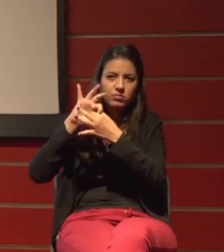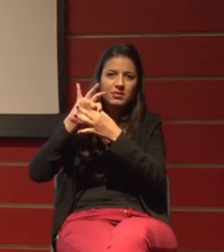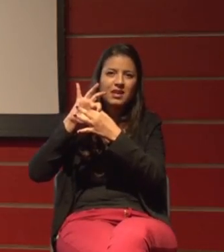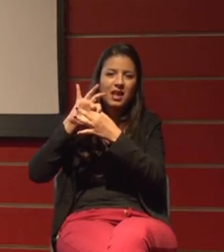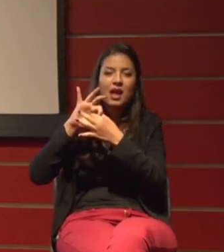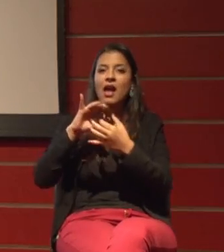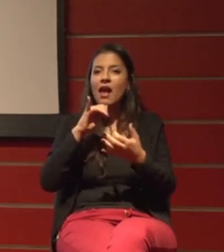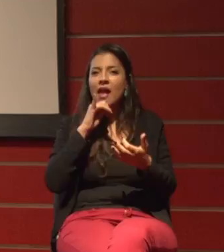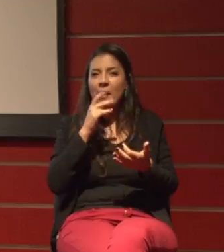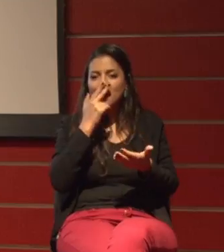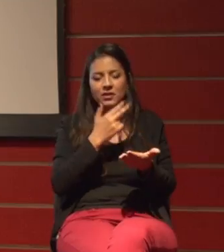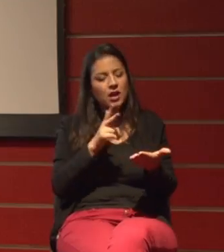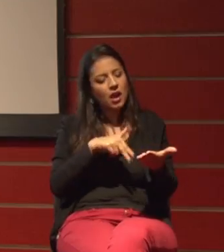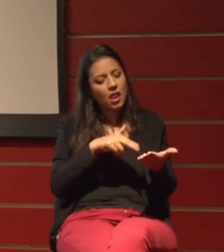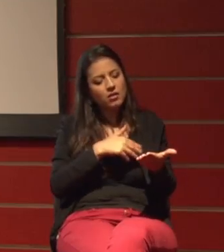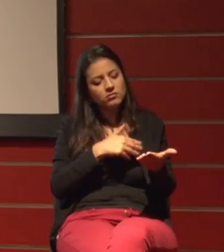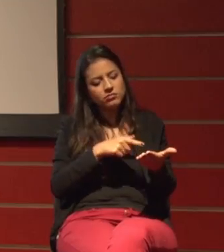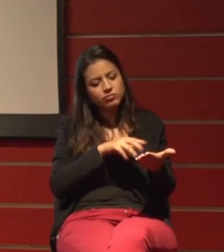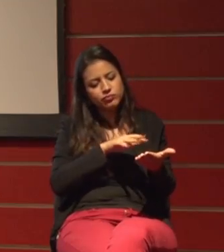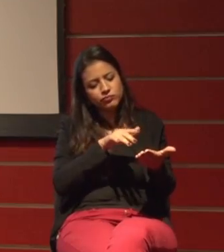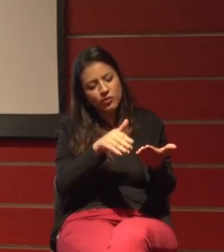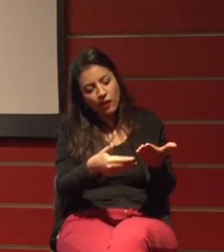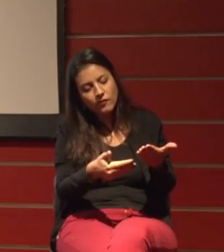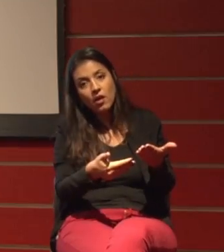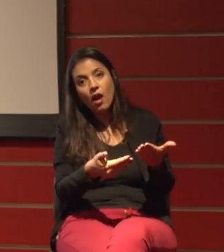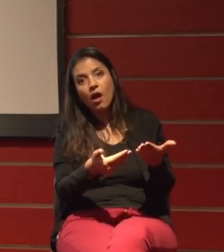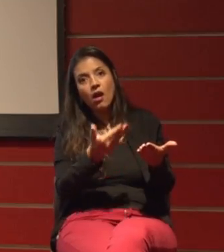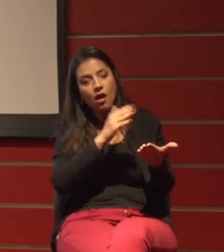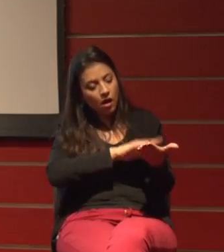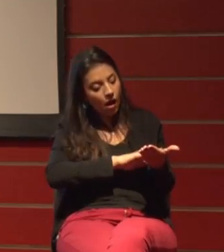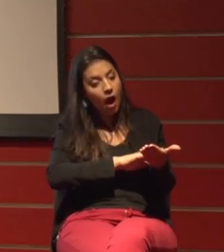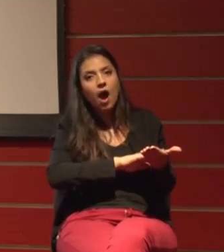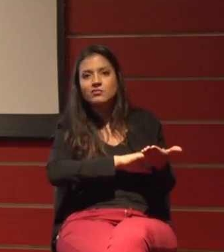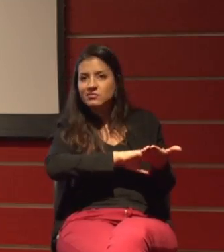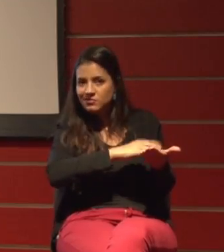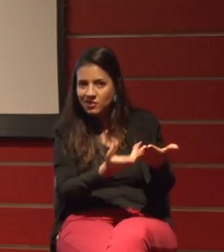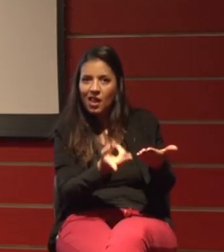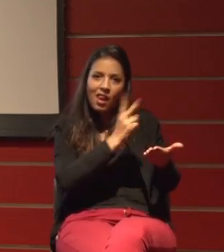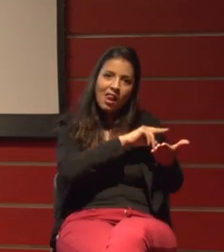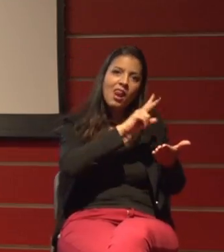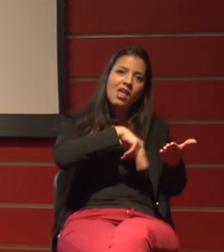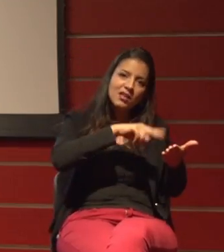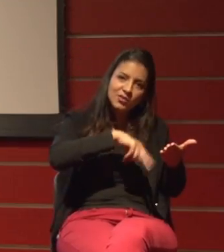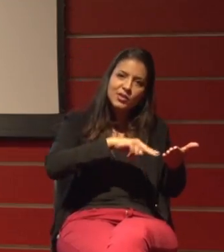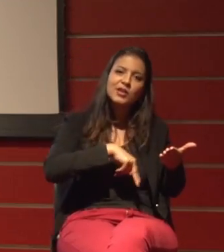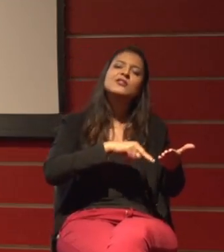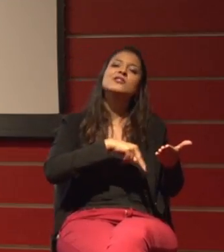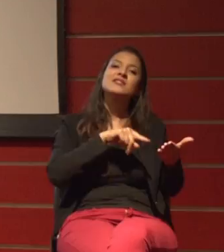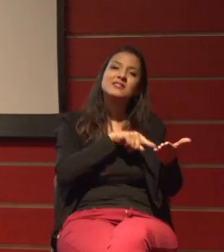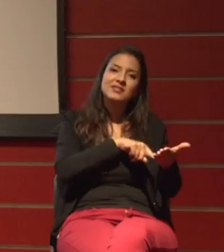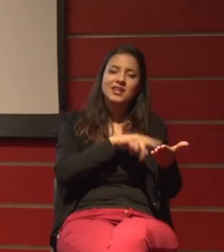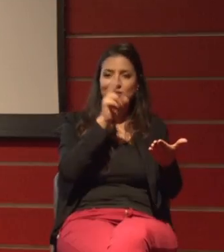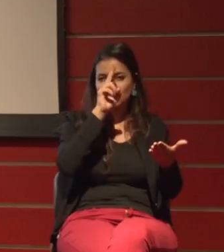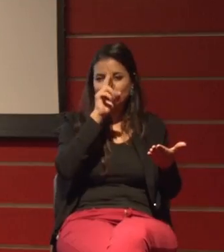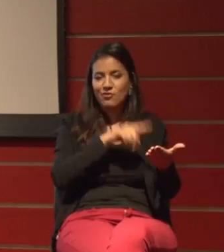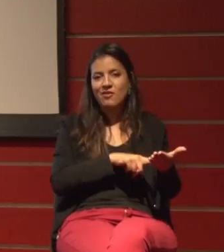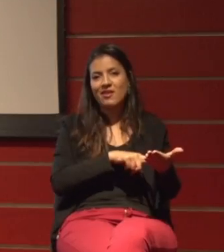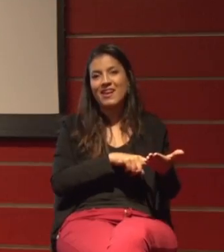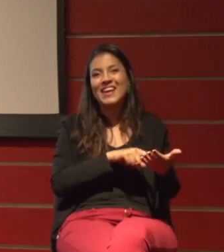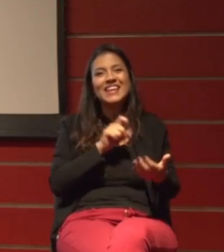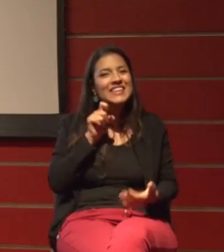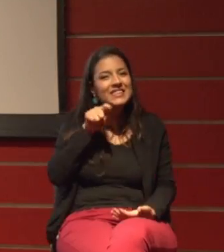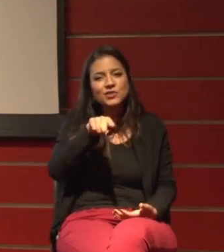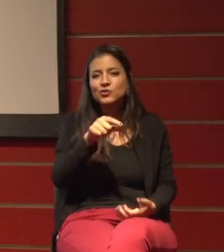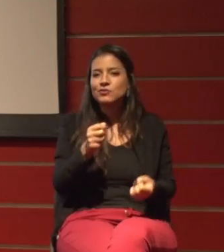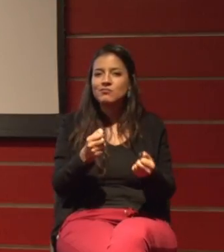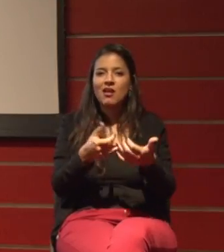lá pro final e faz com que você tenha toda uma releitura dessa história que tá tá sendo contada aqui né É isso que